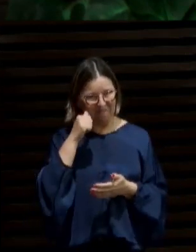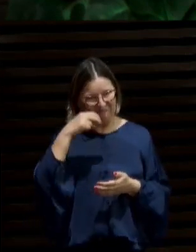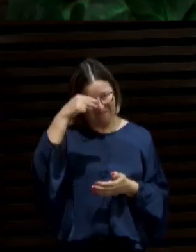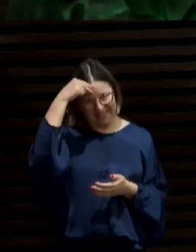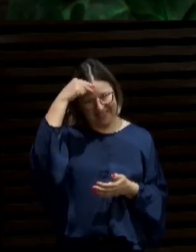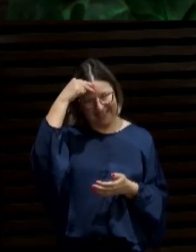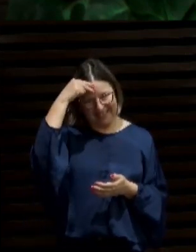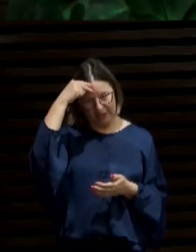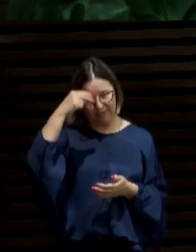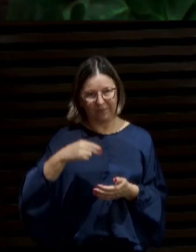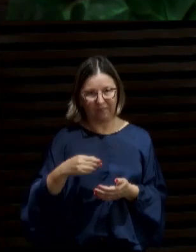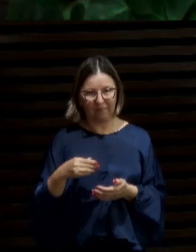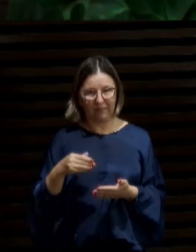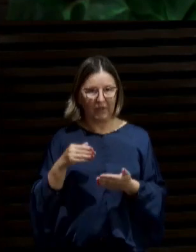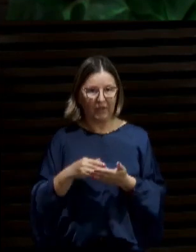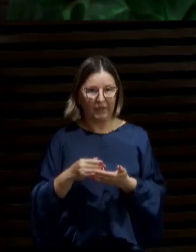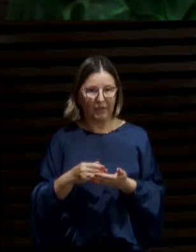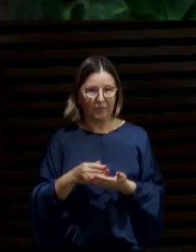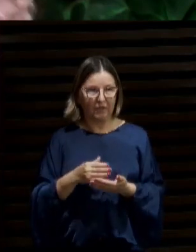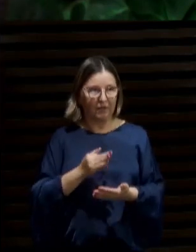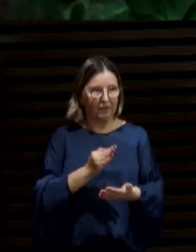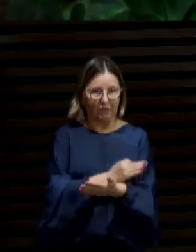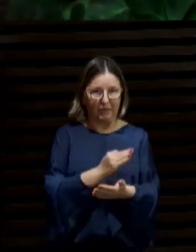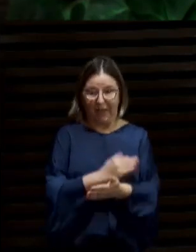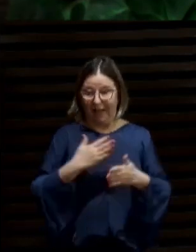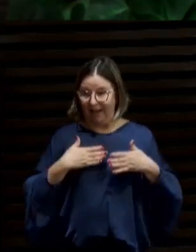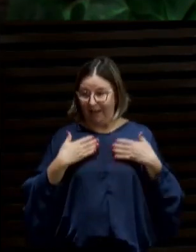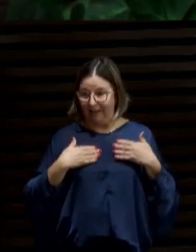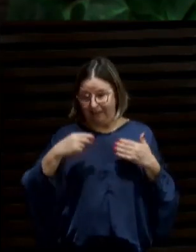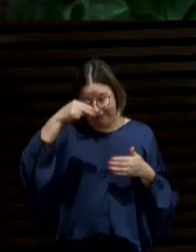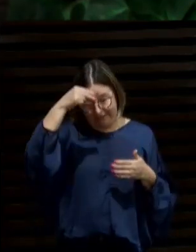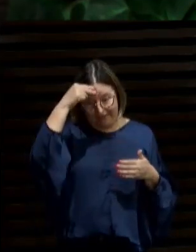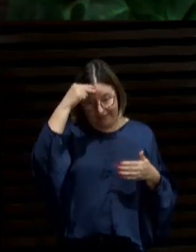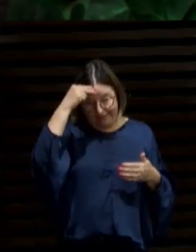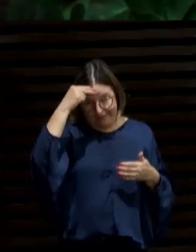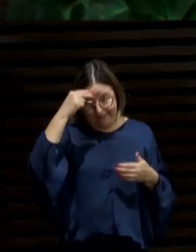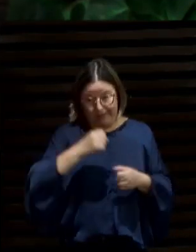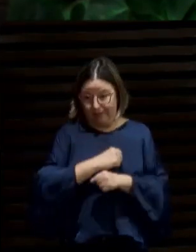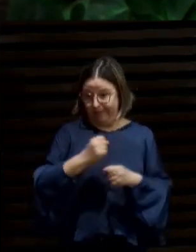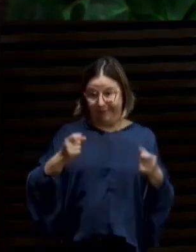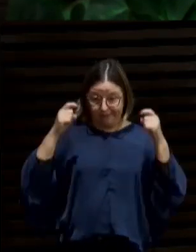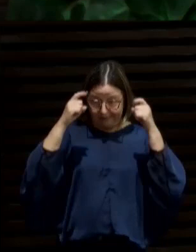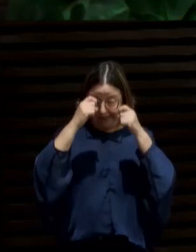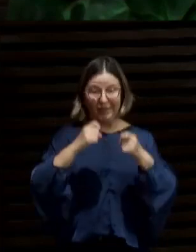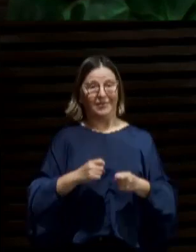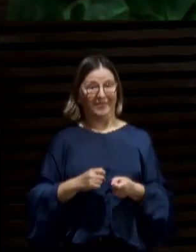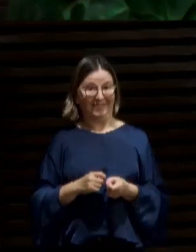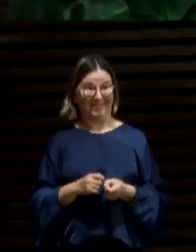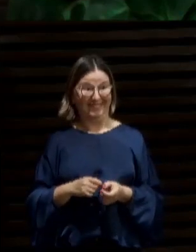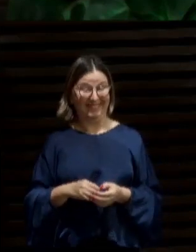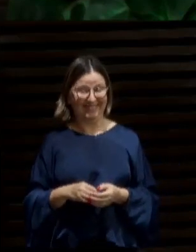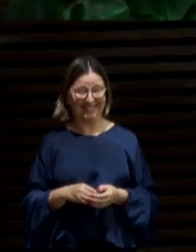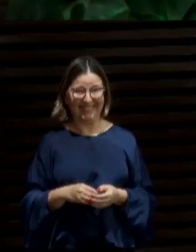Até para suportar a alegria dela, às vezes é difícil, porque a alegria dela é assim, radical.